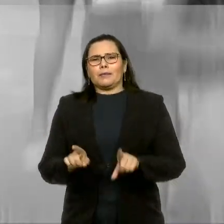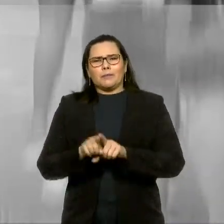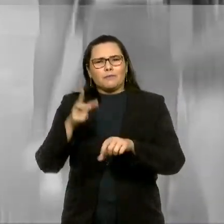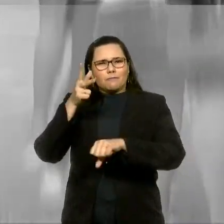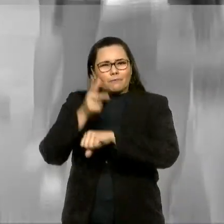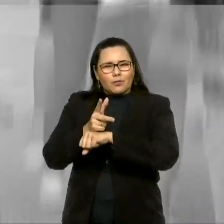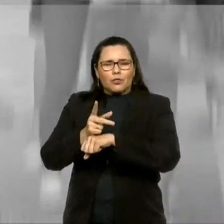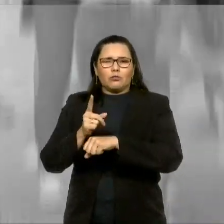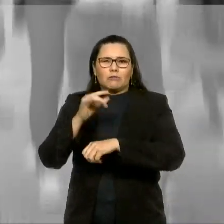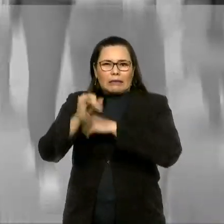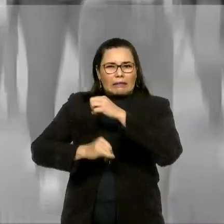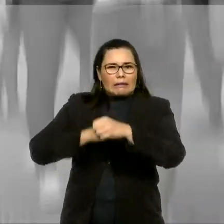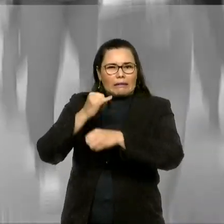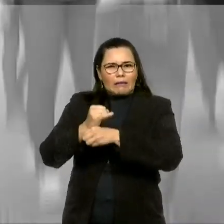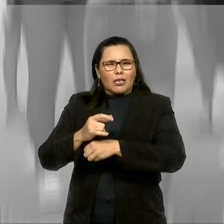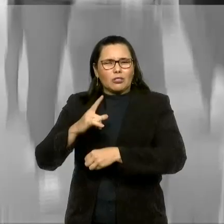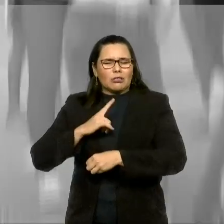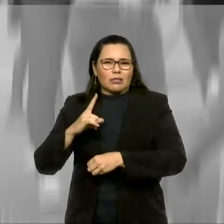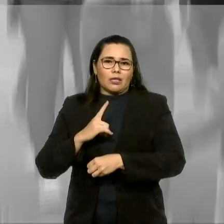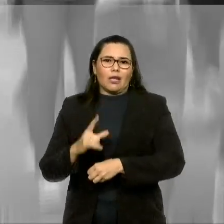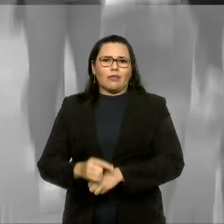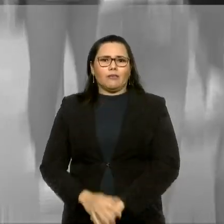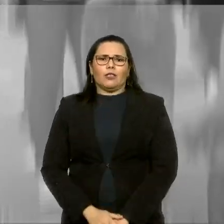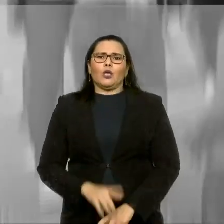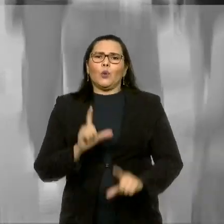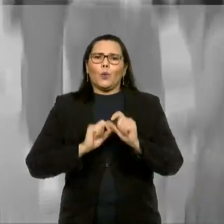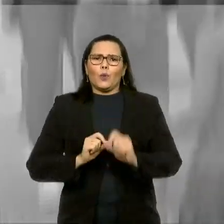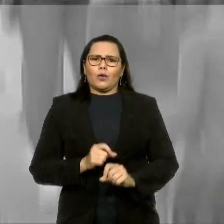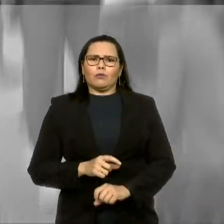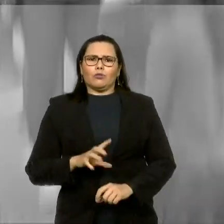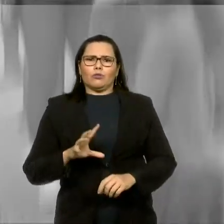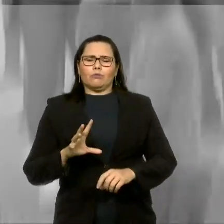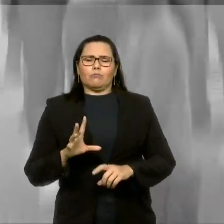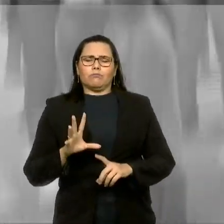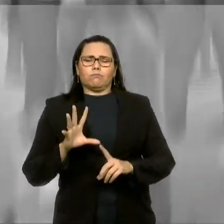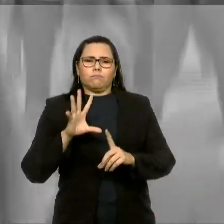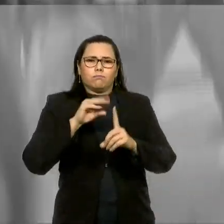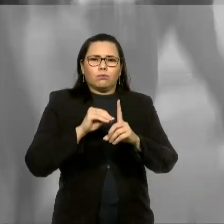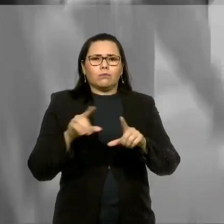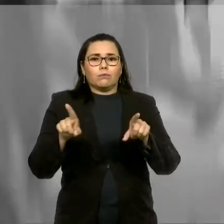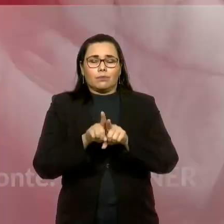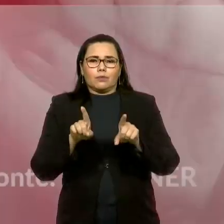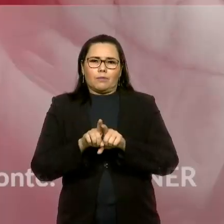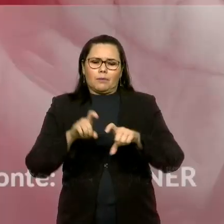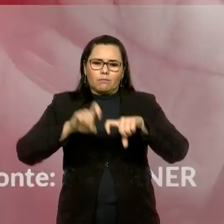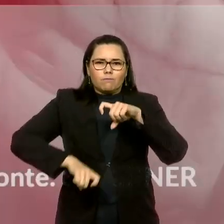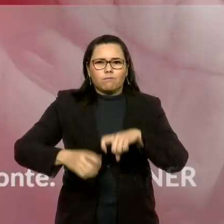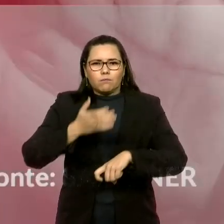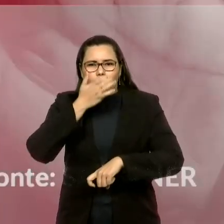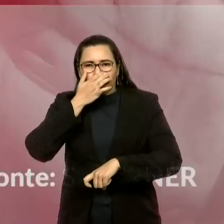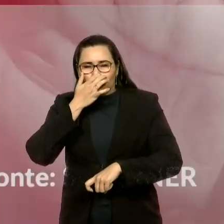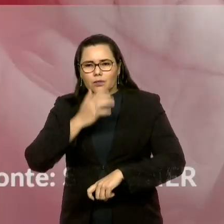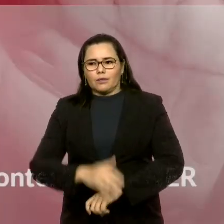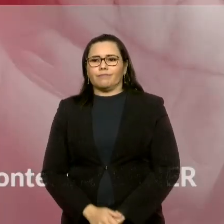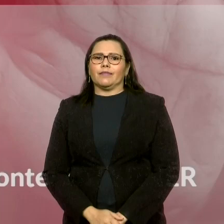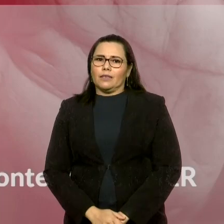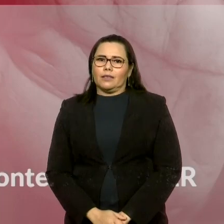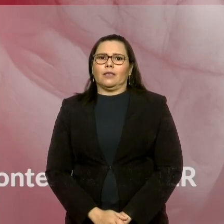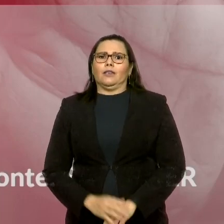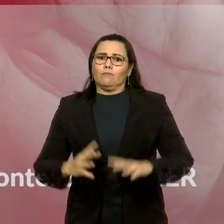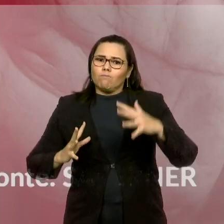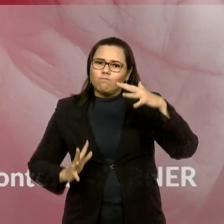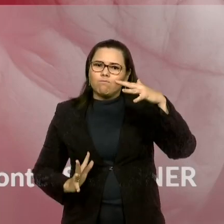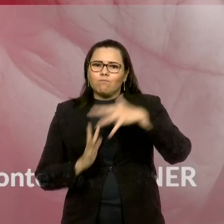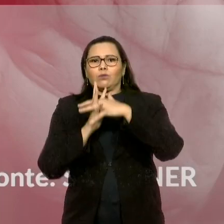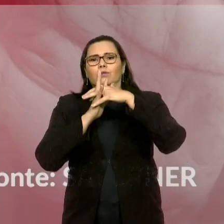abuso e exploração sexual infantil na internet bateram recorde no ano passado o resultado é o maior